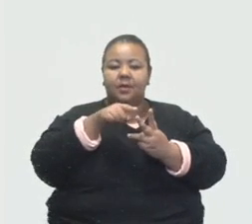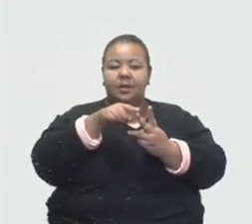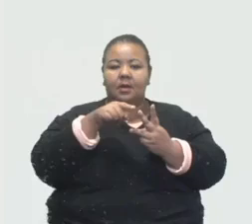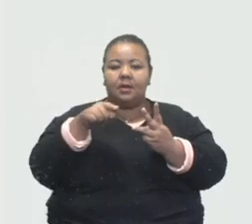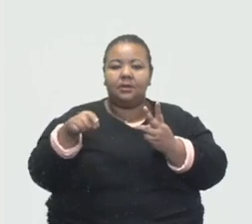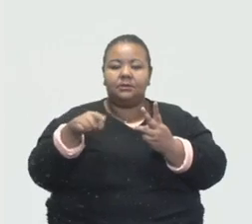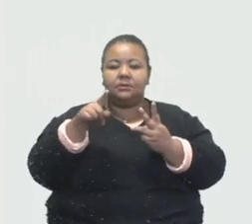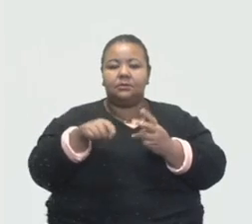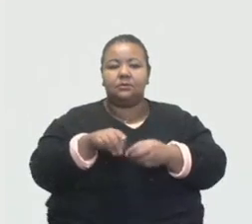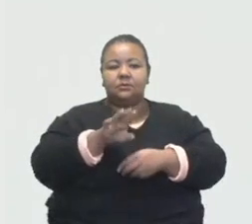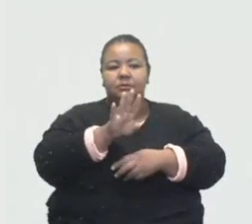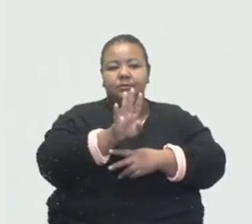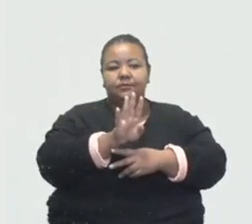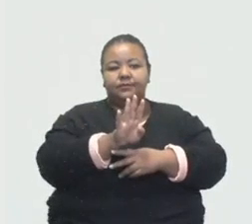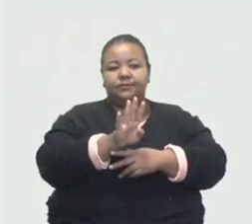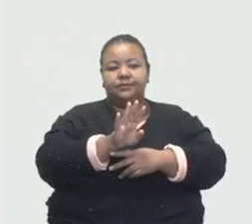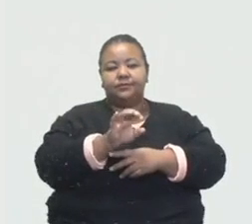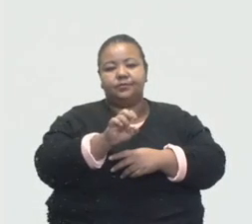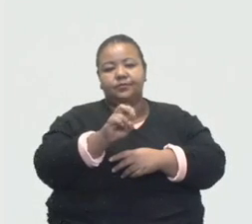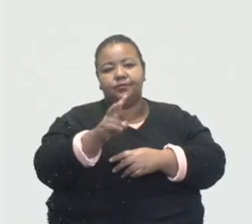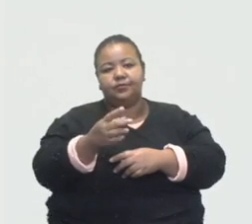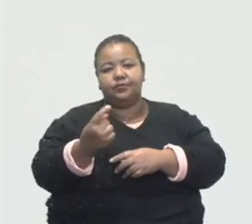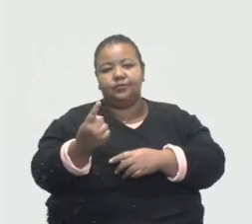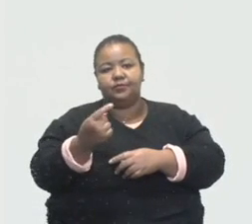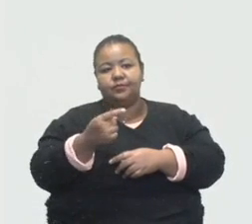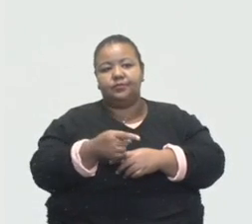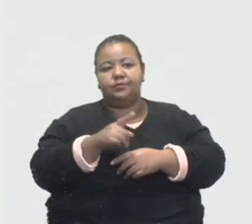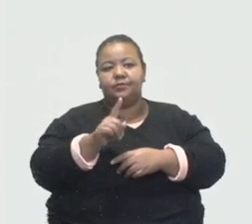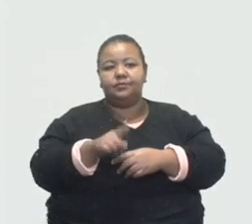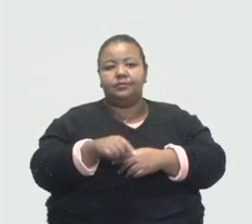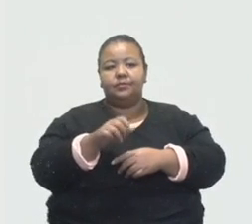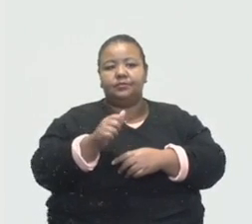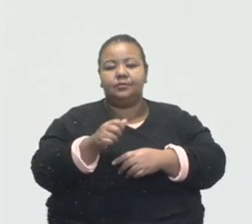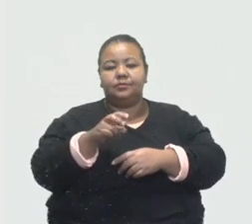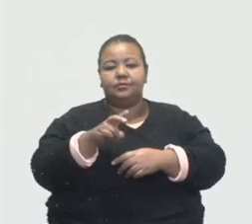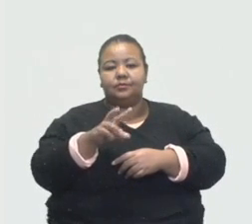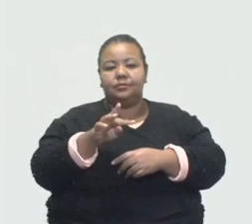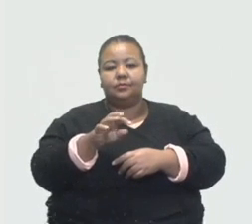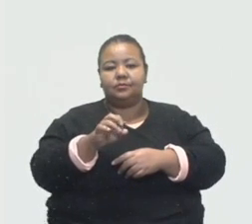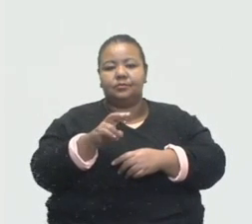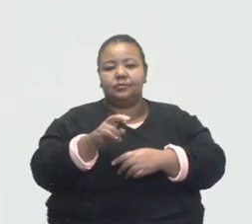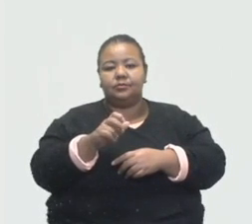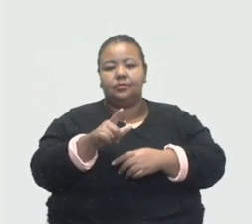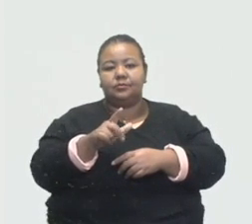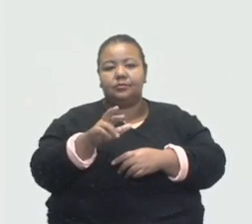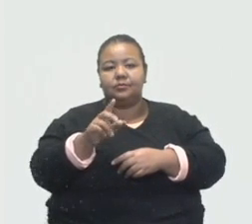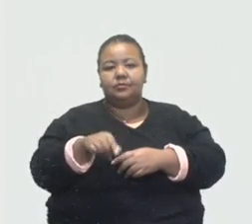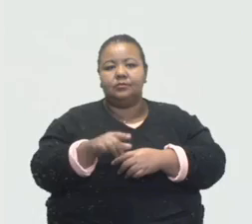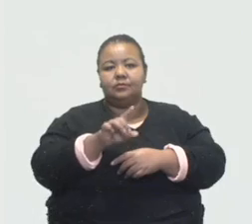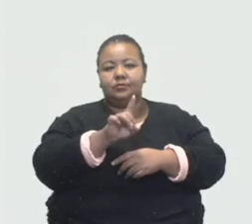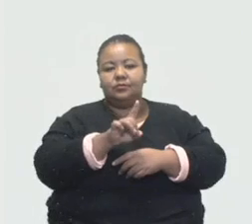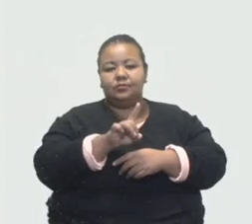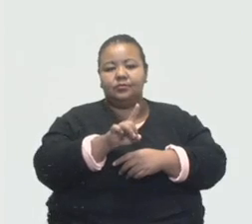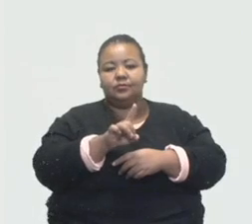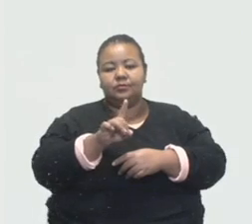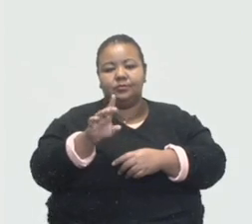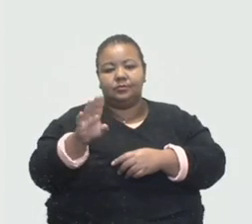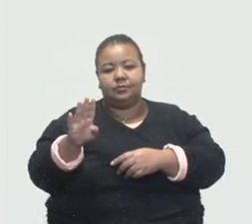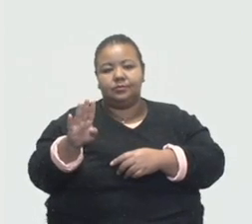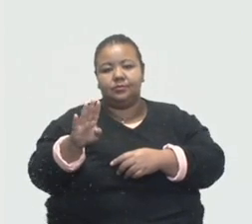4 ou 1. Dessa forma, os autovalores associados à matriz é 1 e